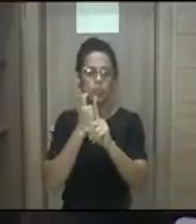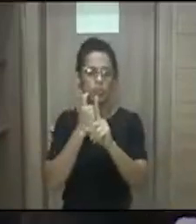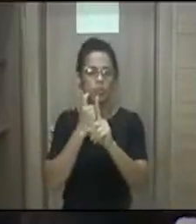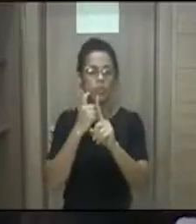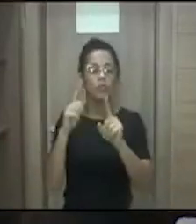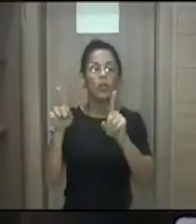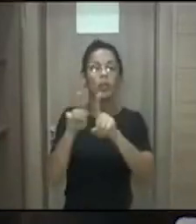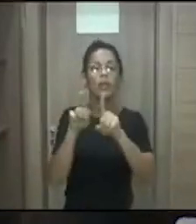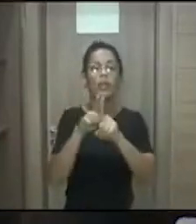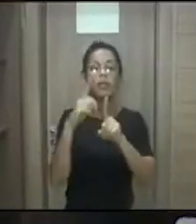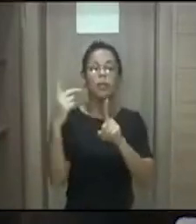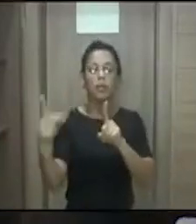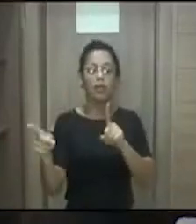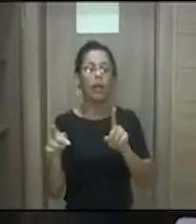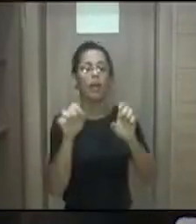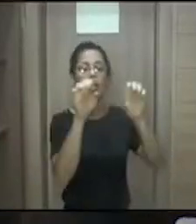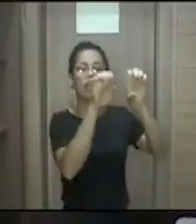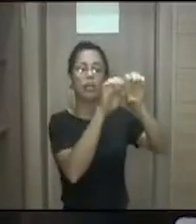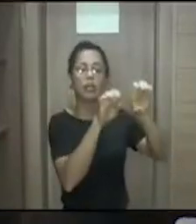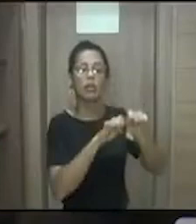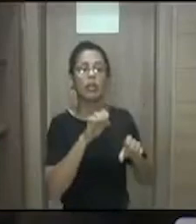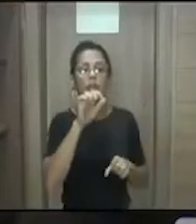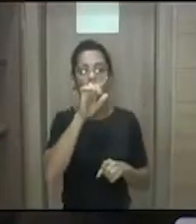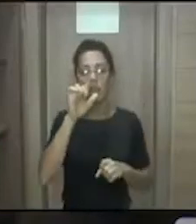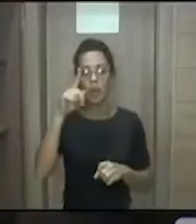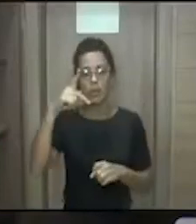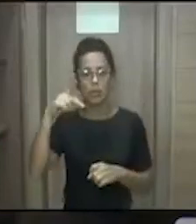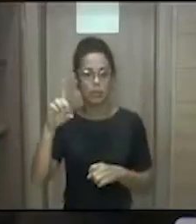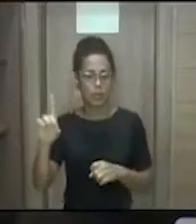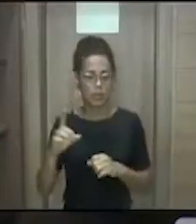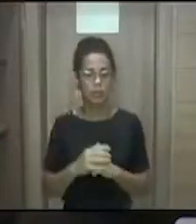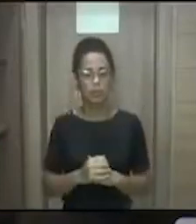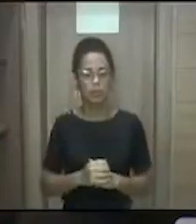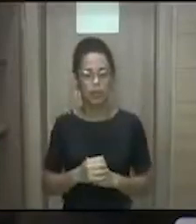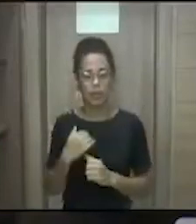Aí a estrutura dos LRPDs. A gente começou por